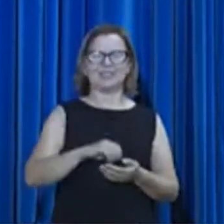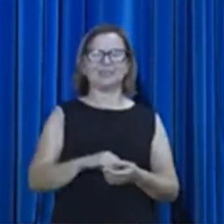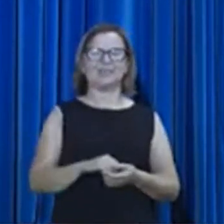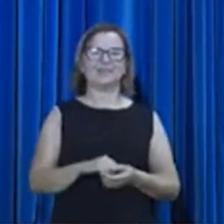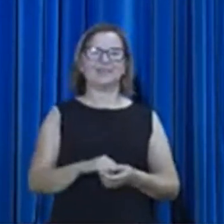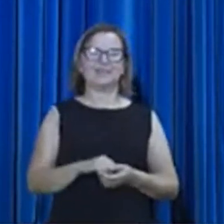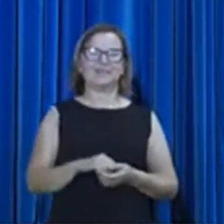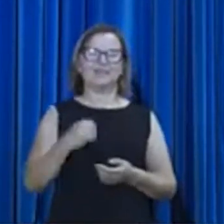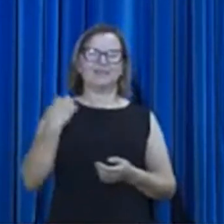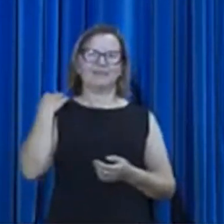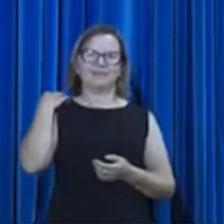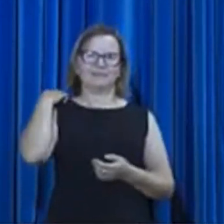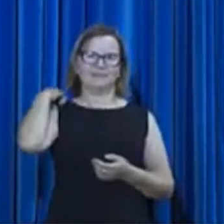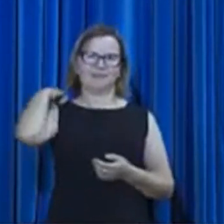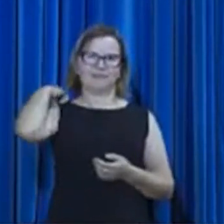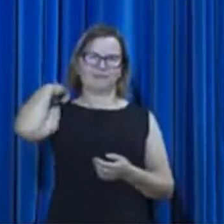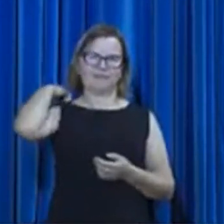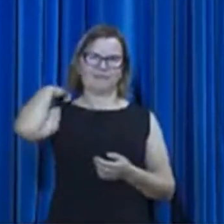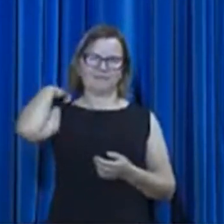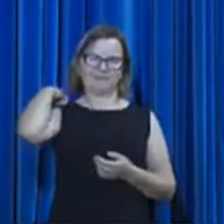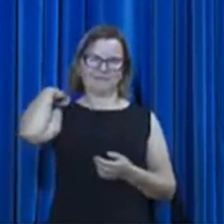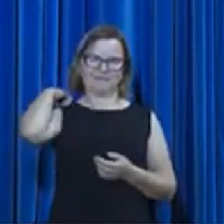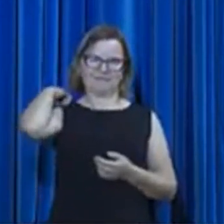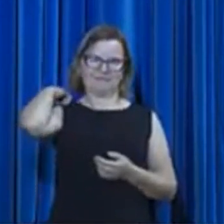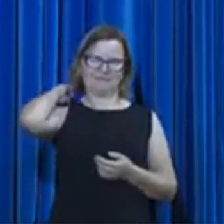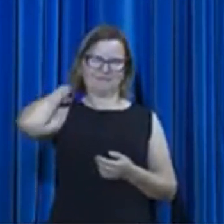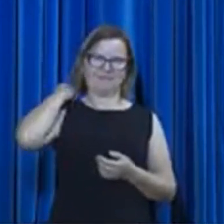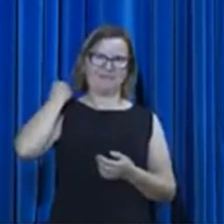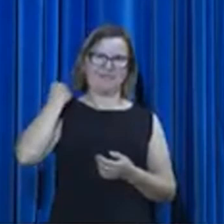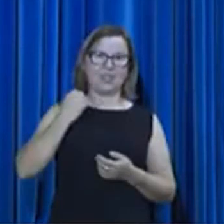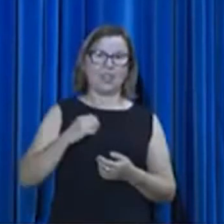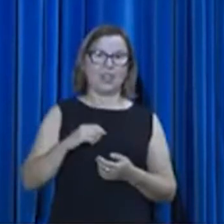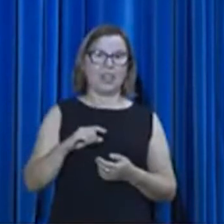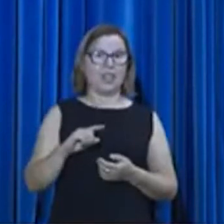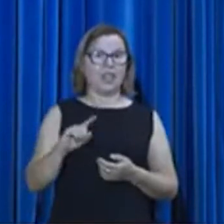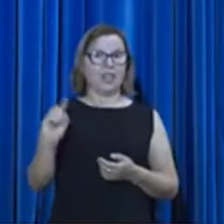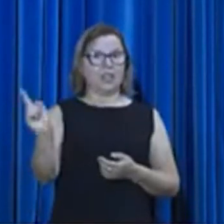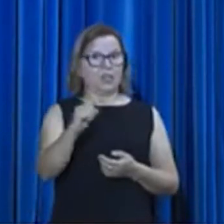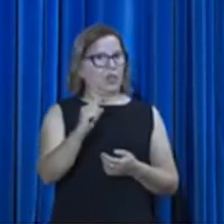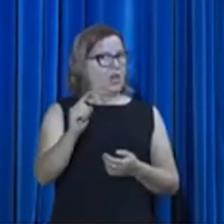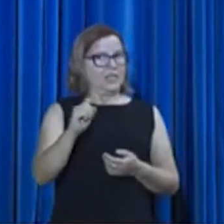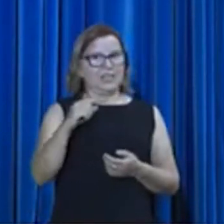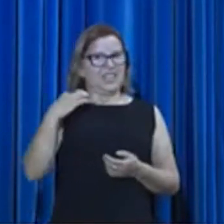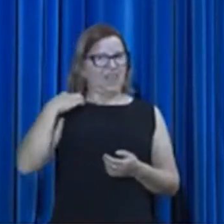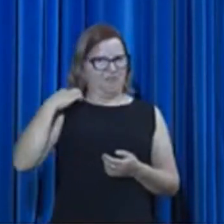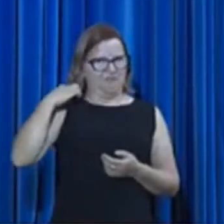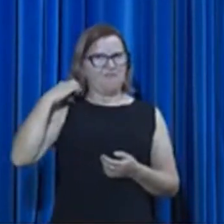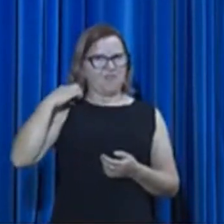Nós não somos voluntários no reino de Deus, e sim